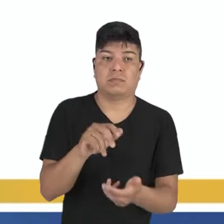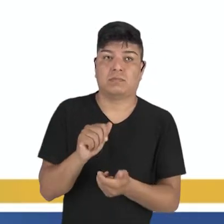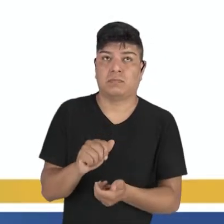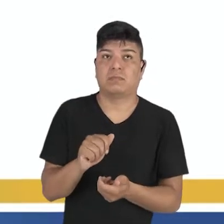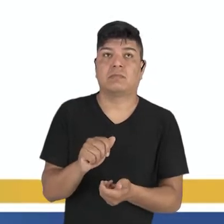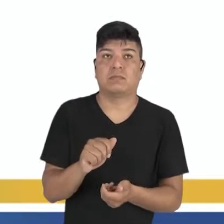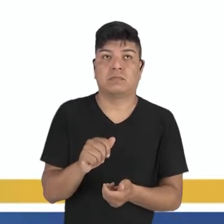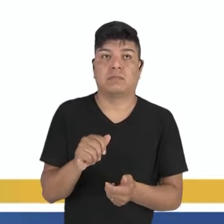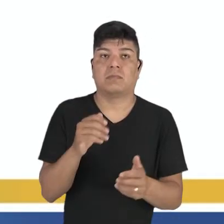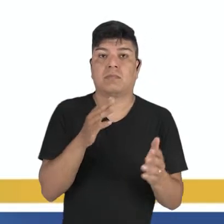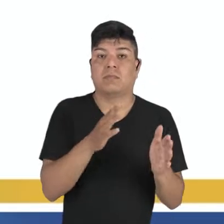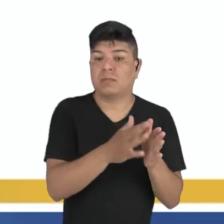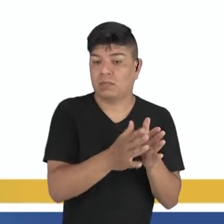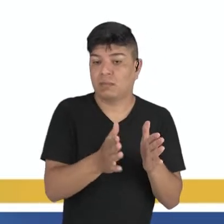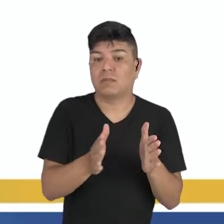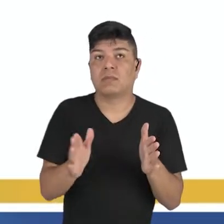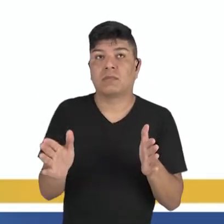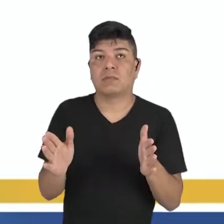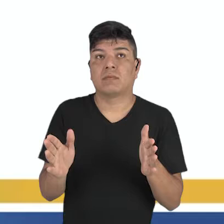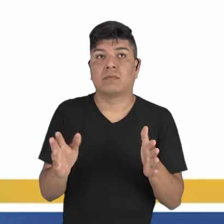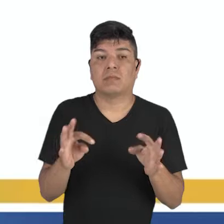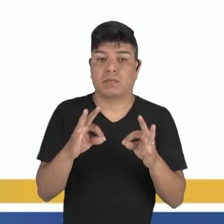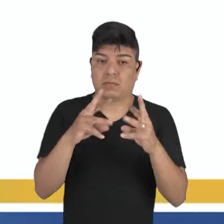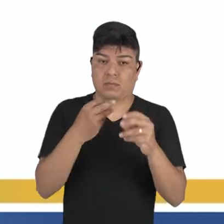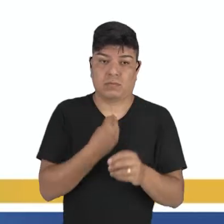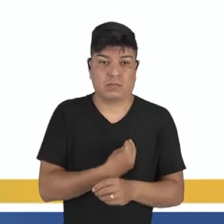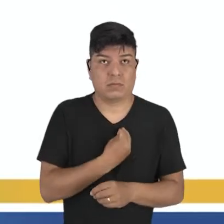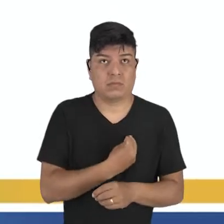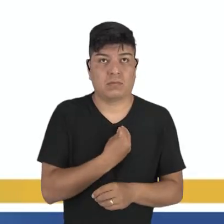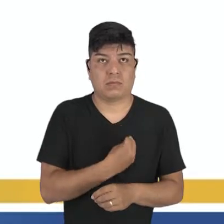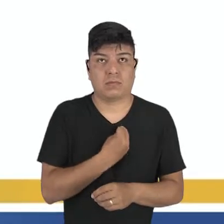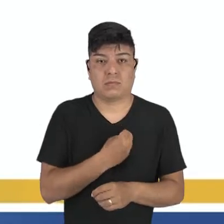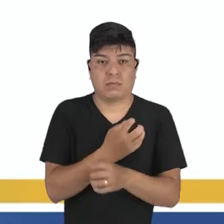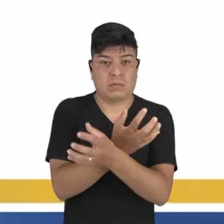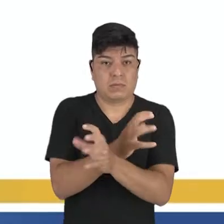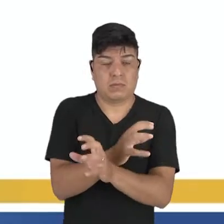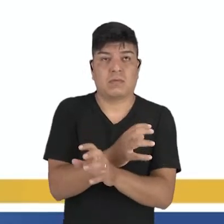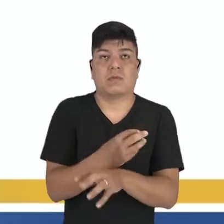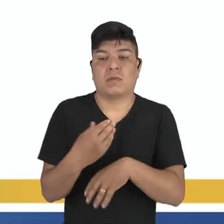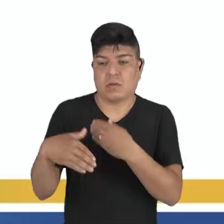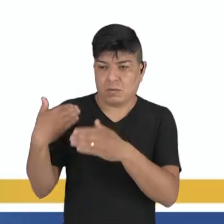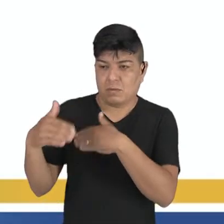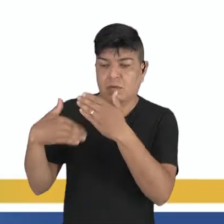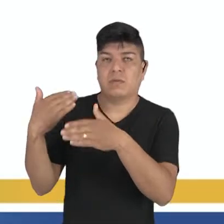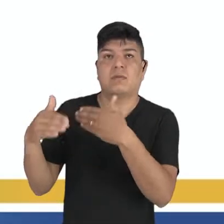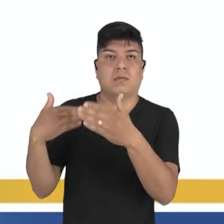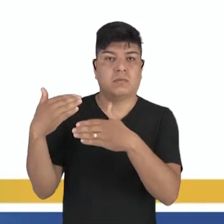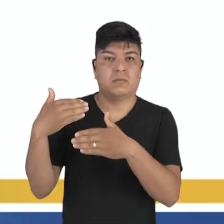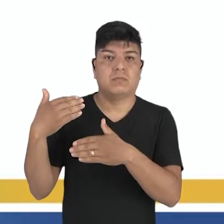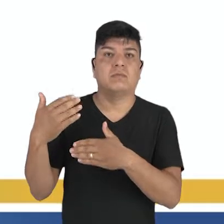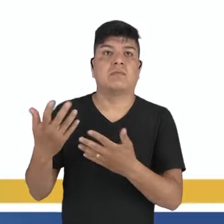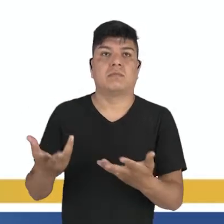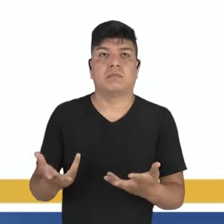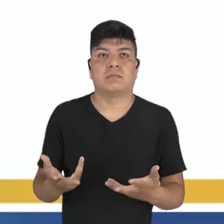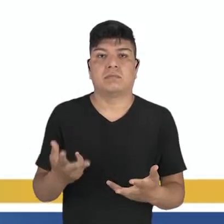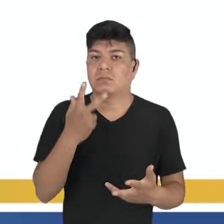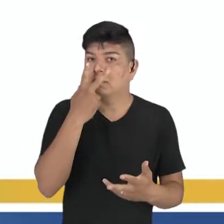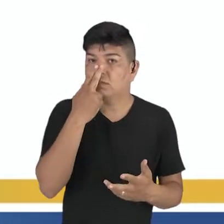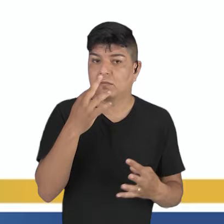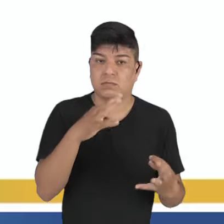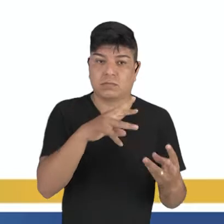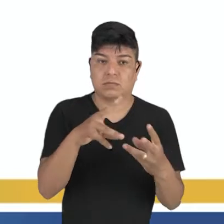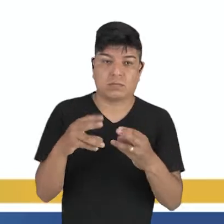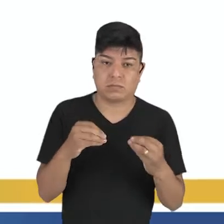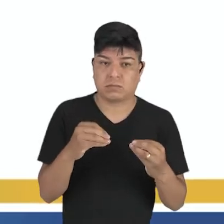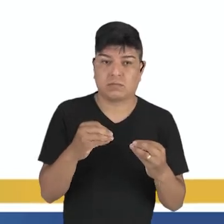os processos pelos quais os organismos vivos, né, e fósseis evoluíram com o passar do tempo. As semelhanças entre todos